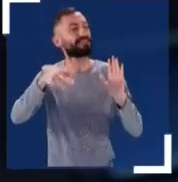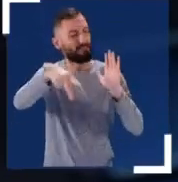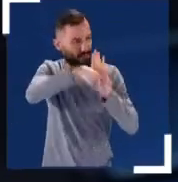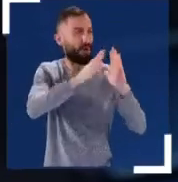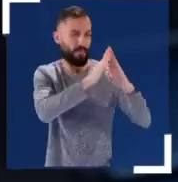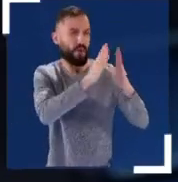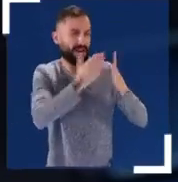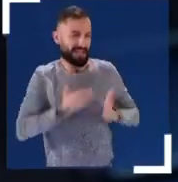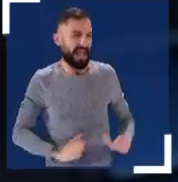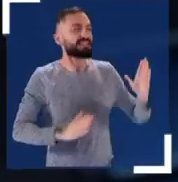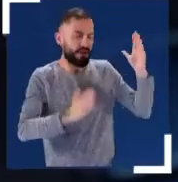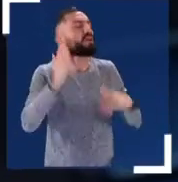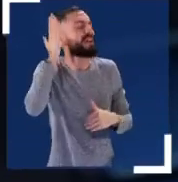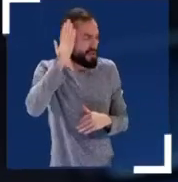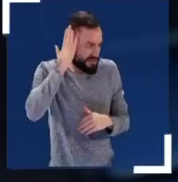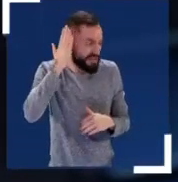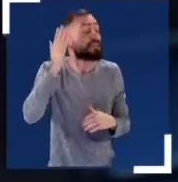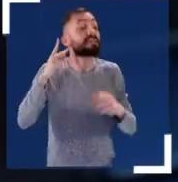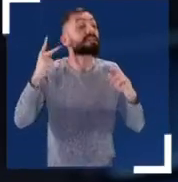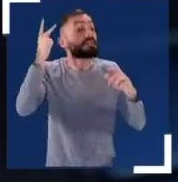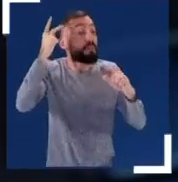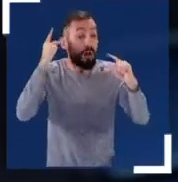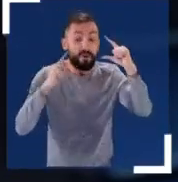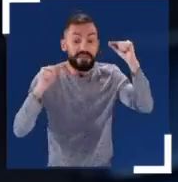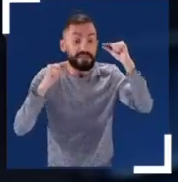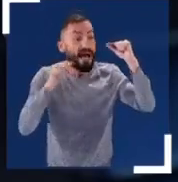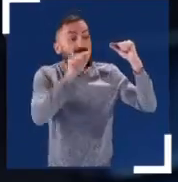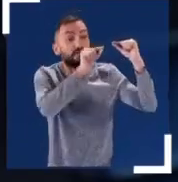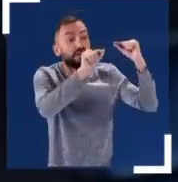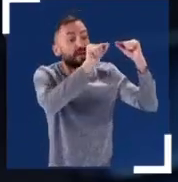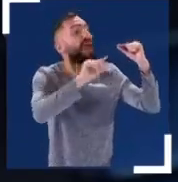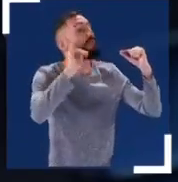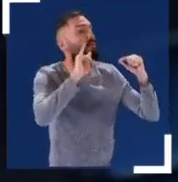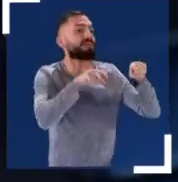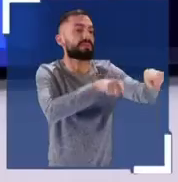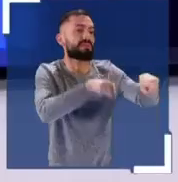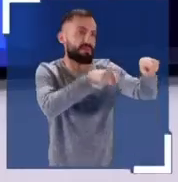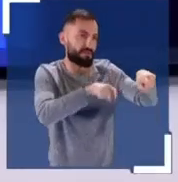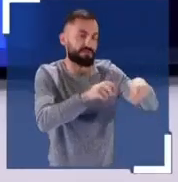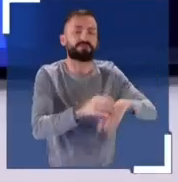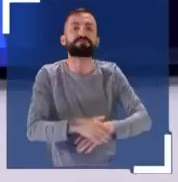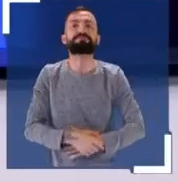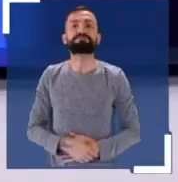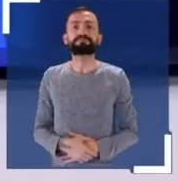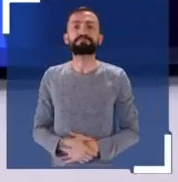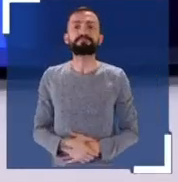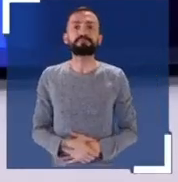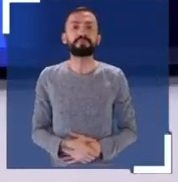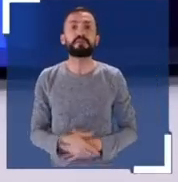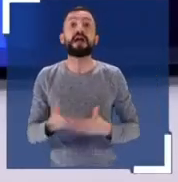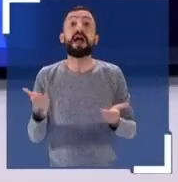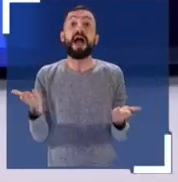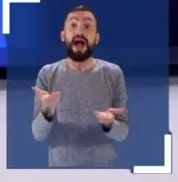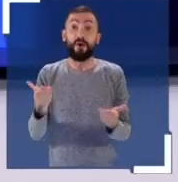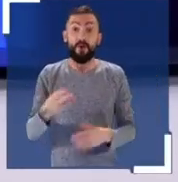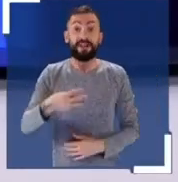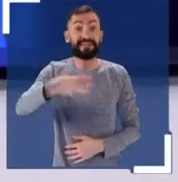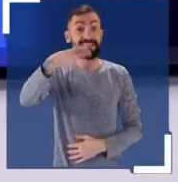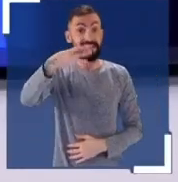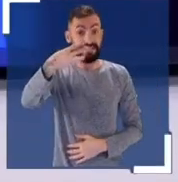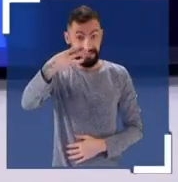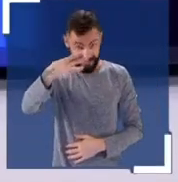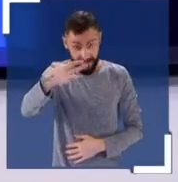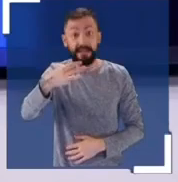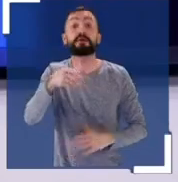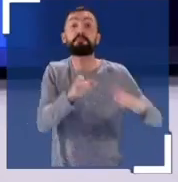que vale isso para todo o Estado de São Paulo, essa força ao agronegócio. Agora, a terceira pergunta neste bloco de Márcio França